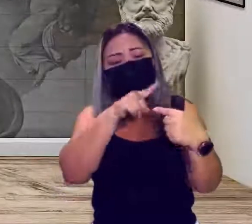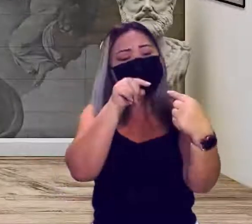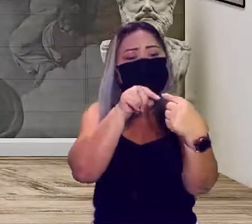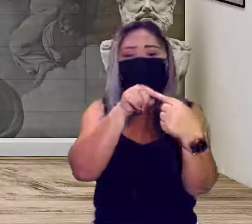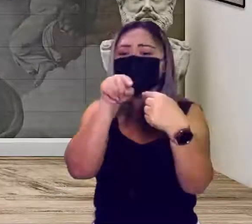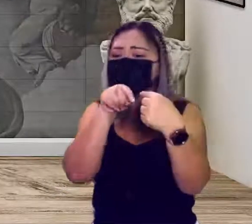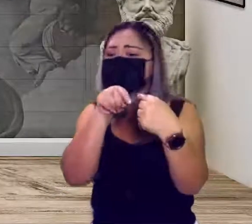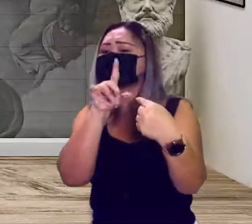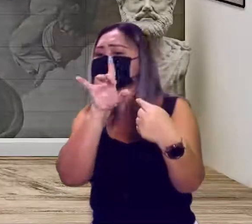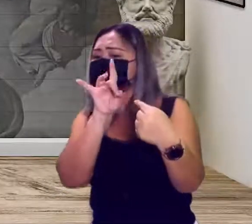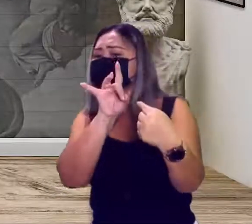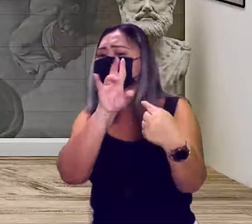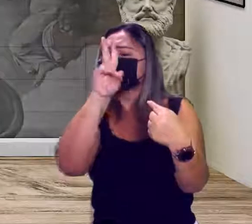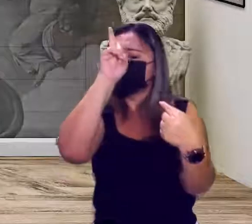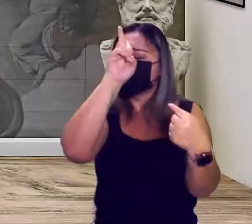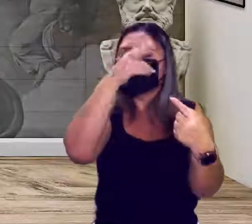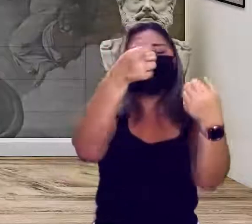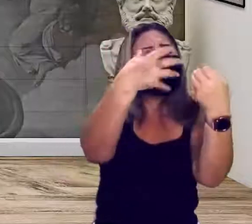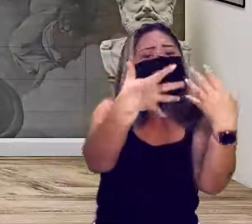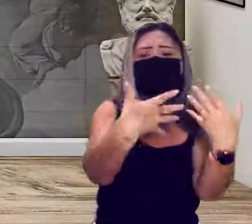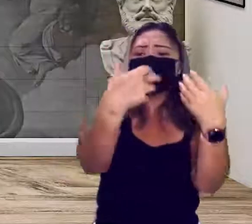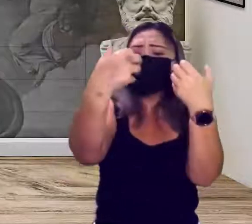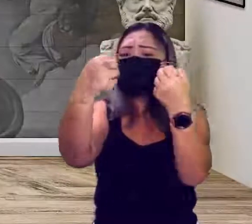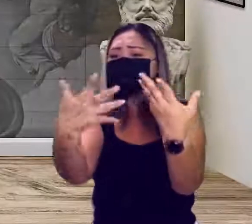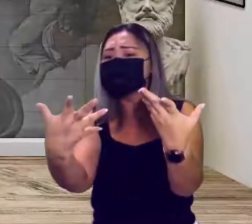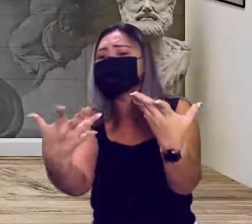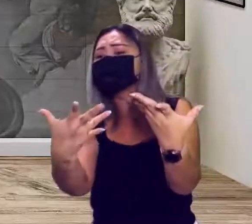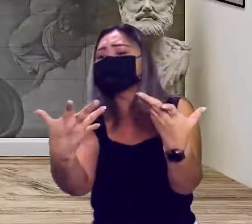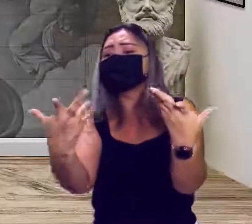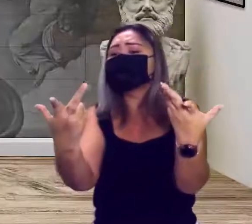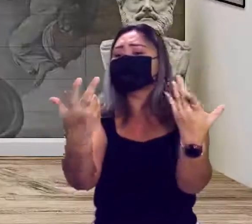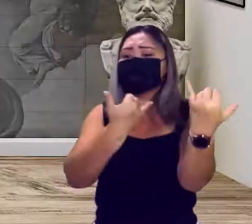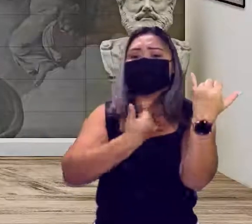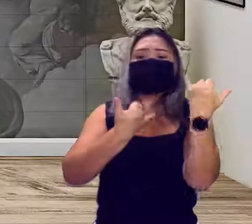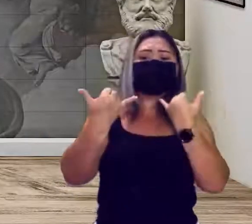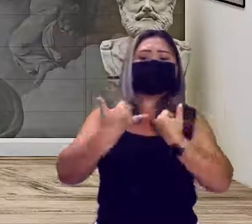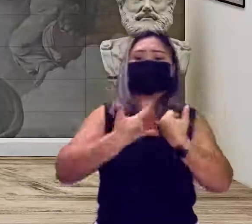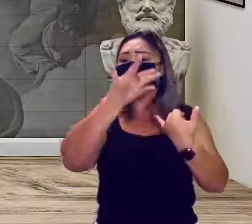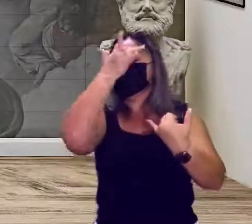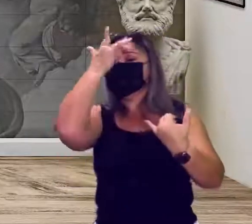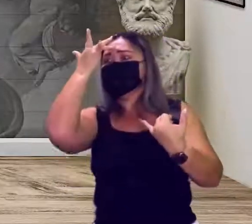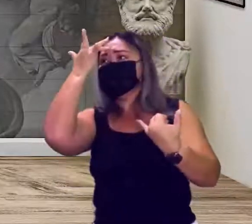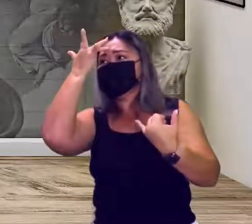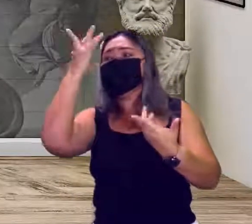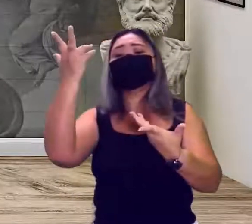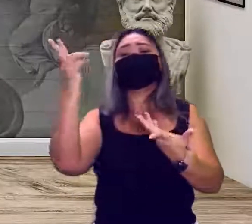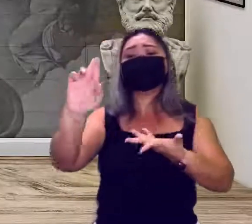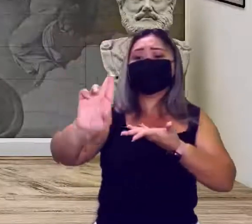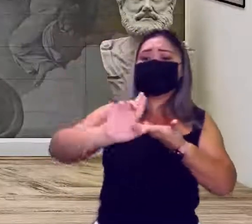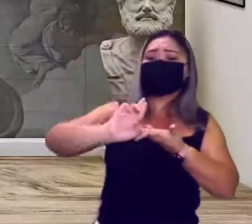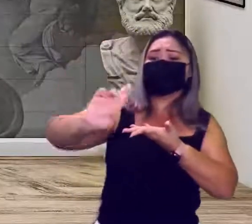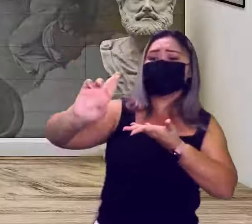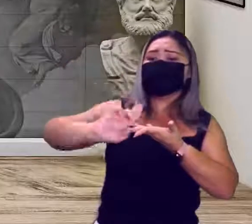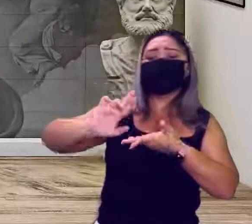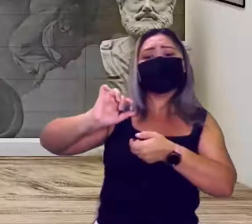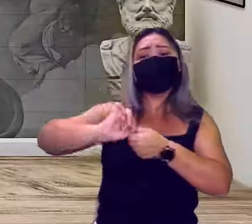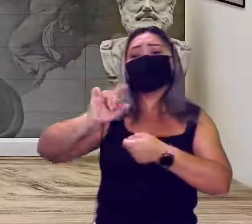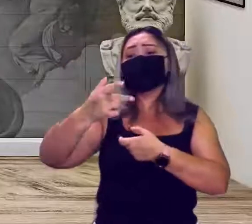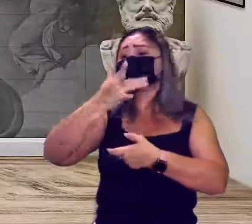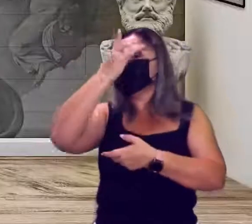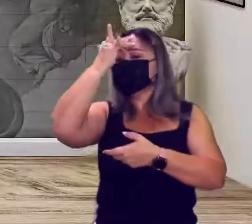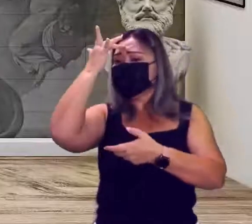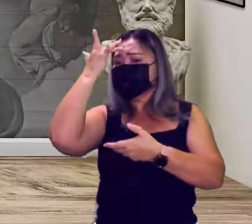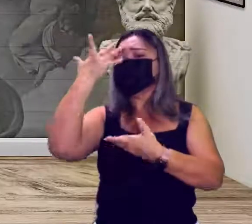de cada uma. É explicar algo para as pessoas, dar uma resposta imaginária mesmo assim, mas que as pessoas